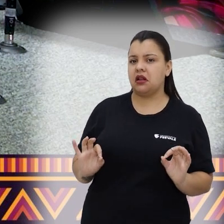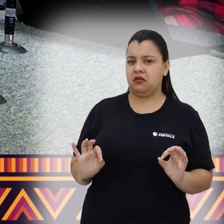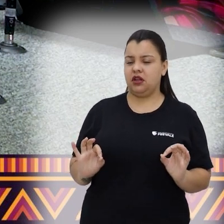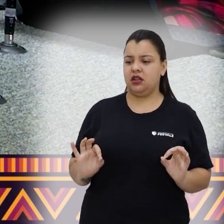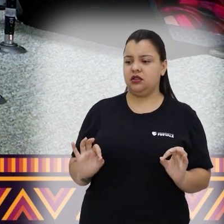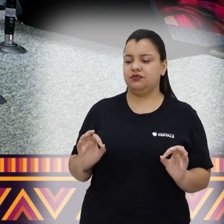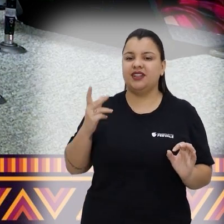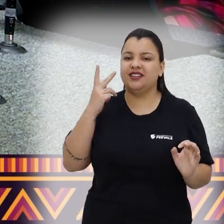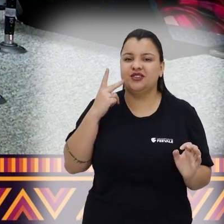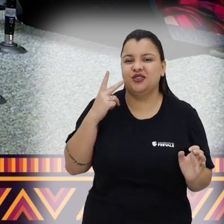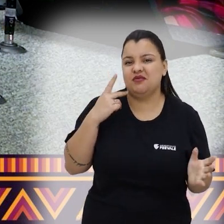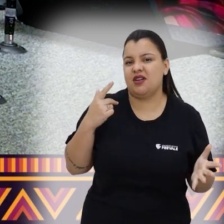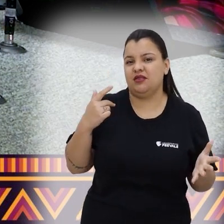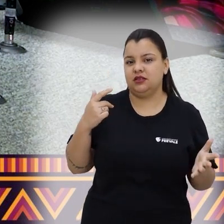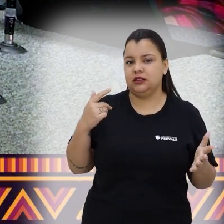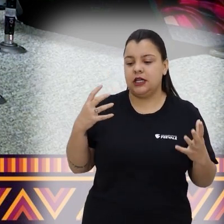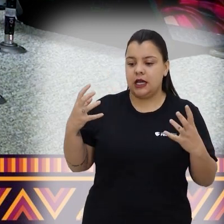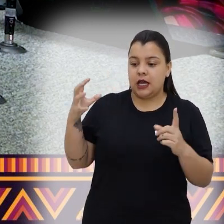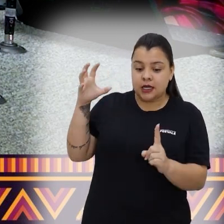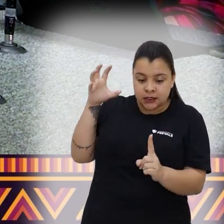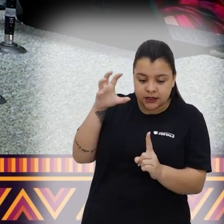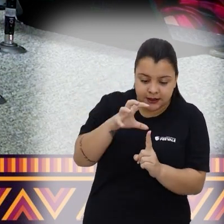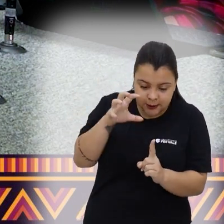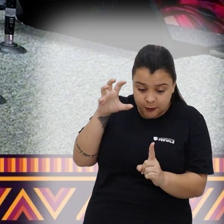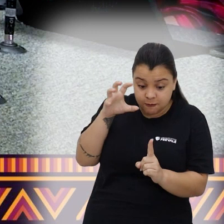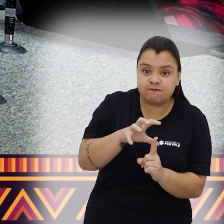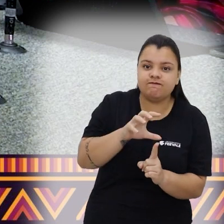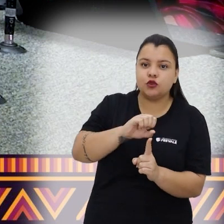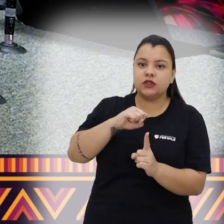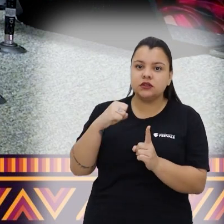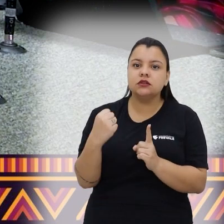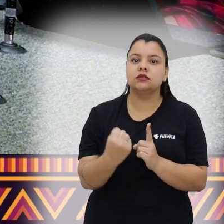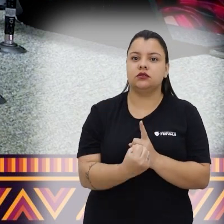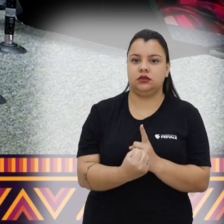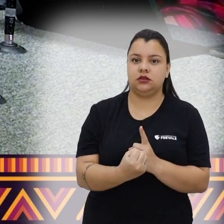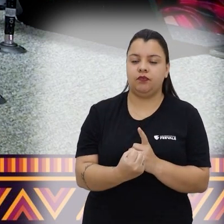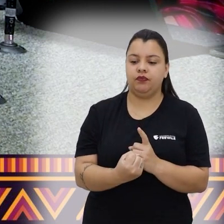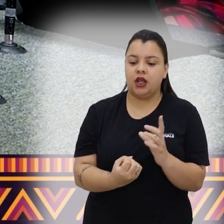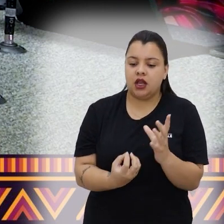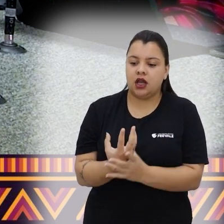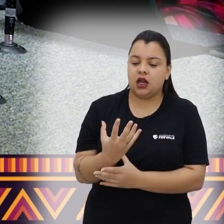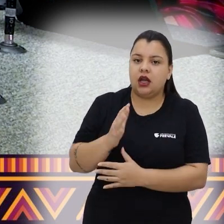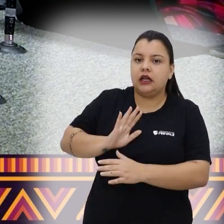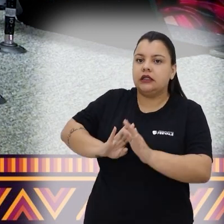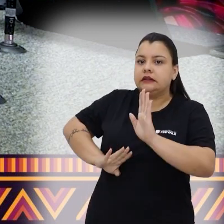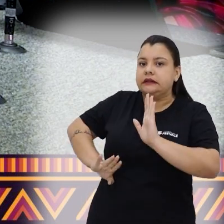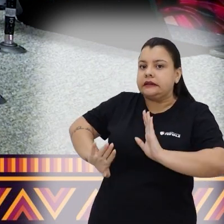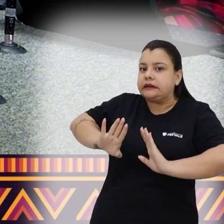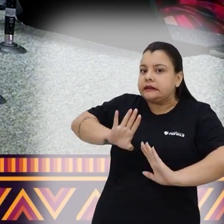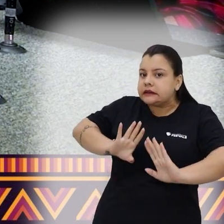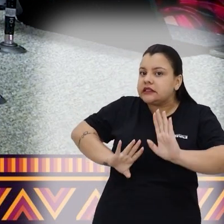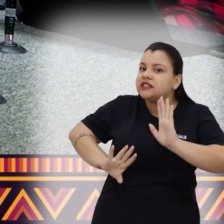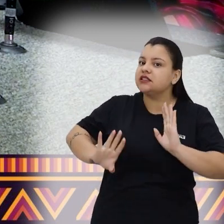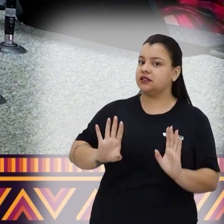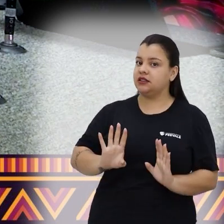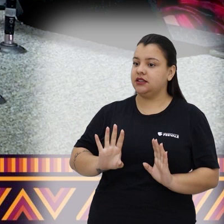do sujeito. É a pressão social que leva o sujeito a criar mecanismos de defesa ao